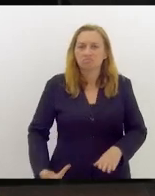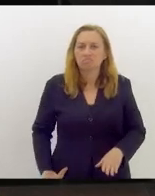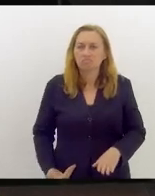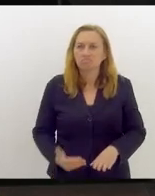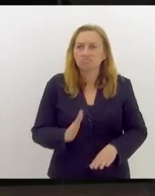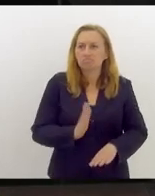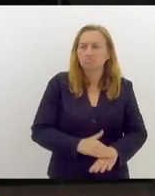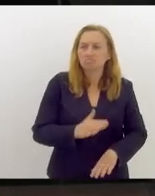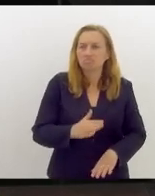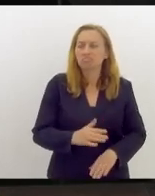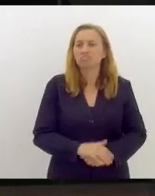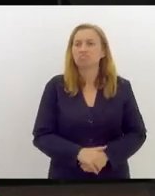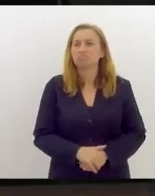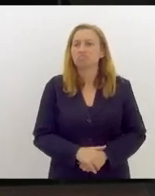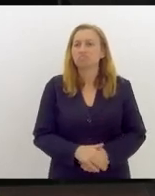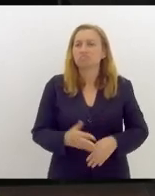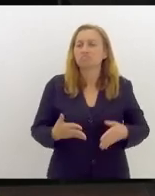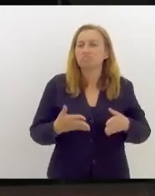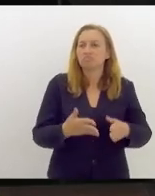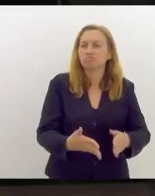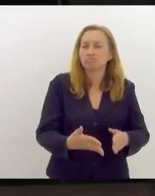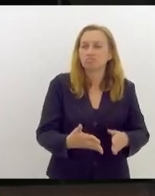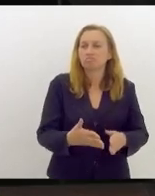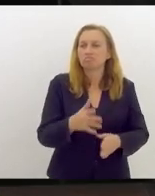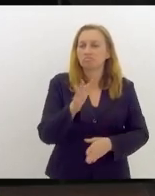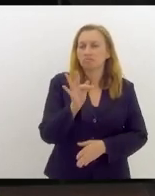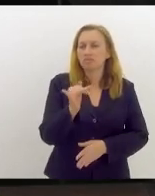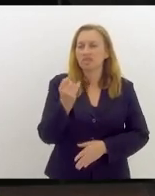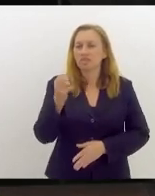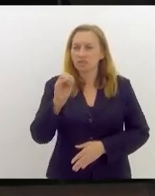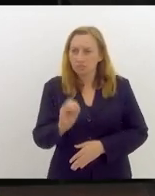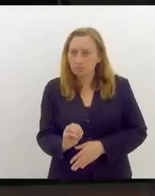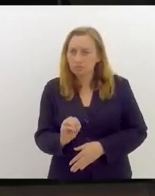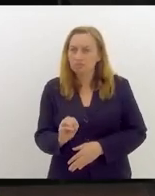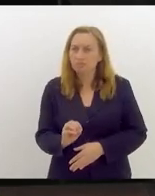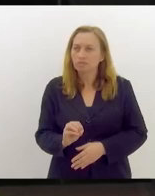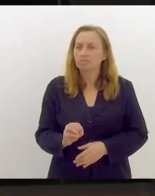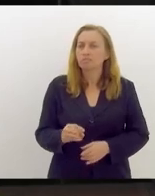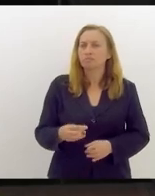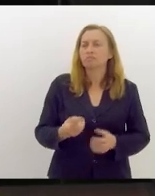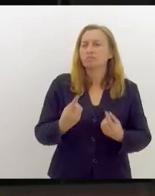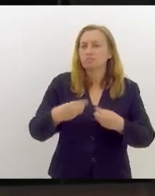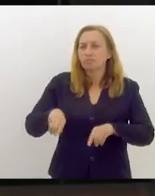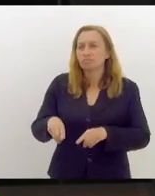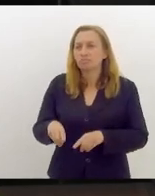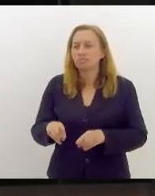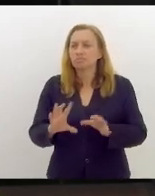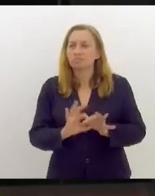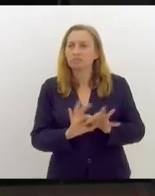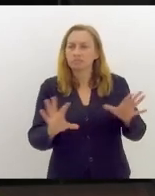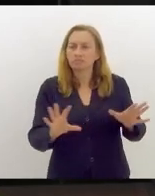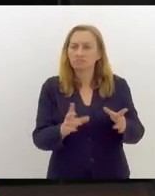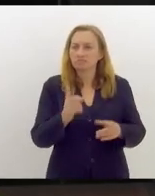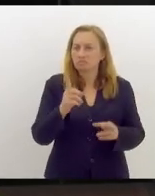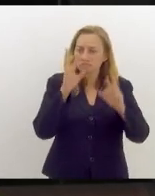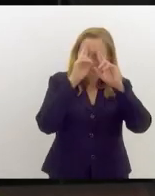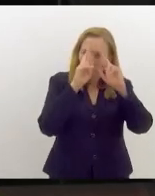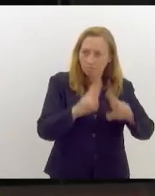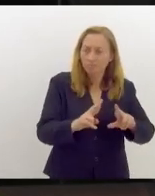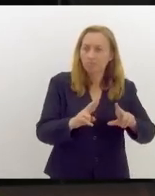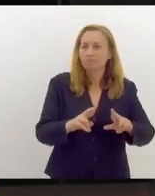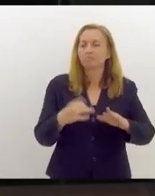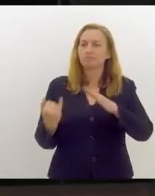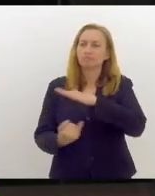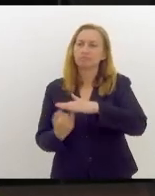flerta com fascismo que flerta com a lógica antidemocrática que não respeita as instituições